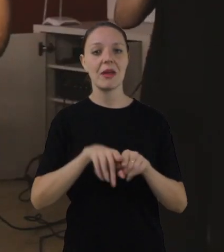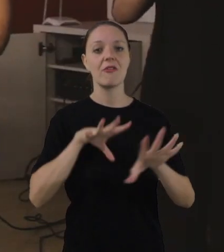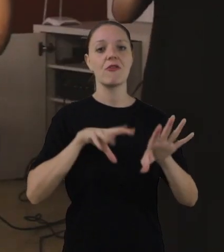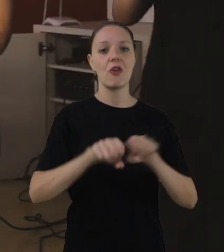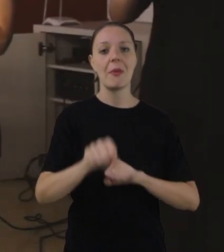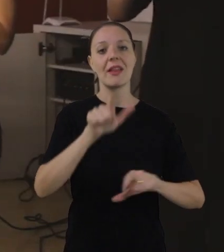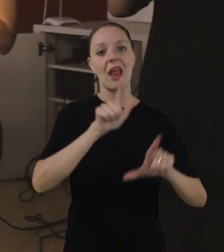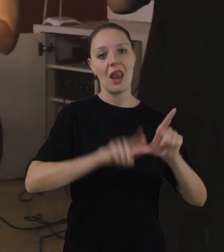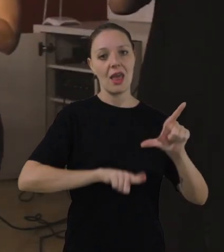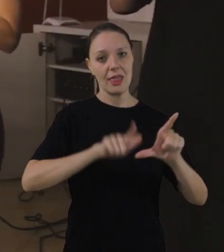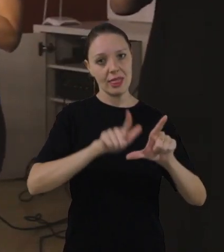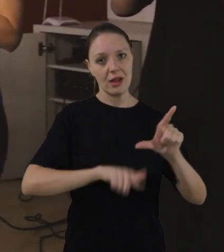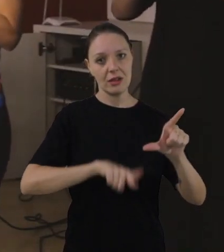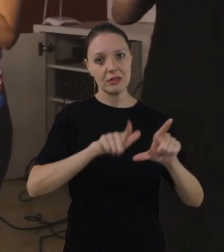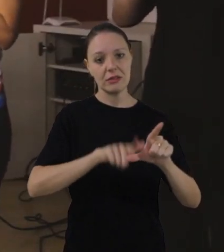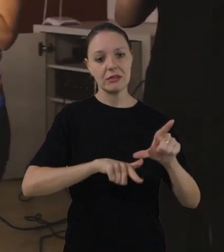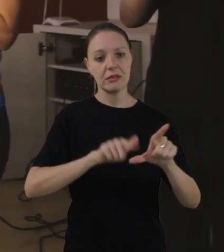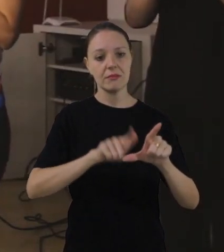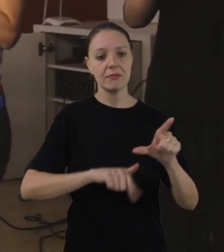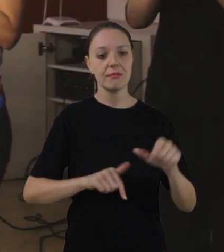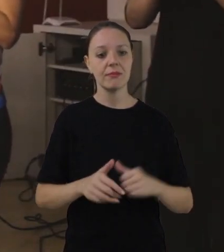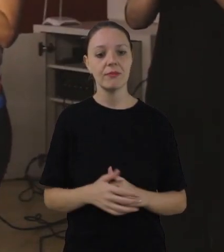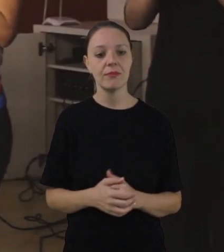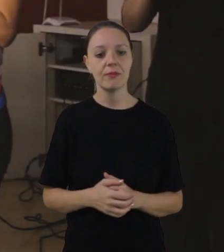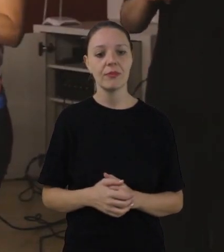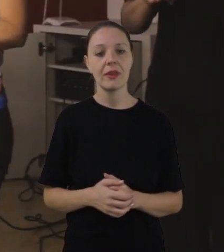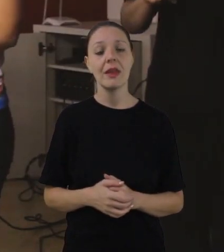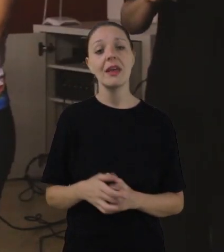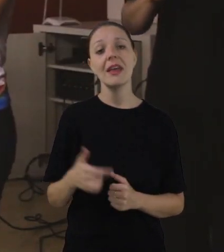formada em letras e eu costumo dizer